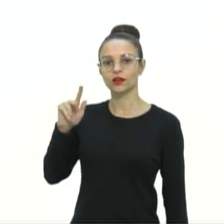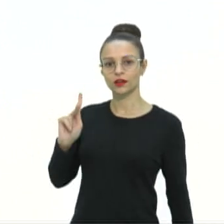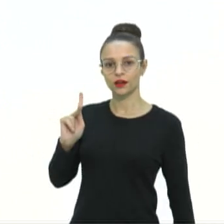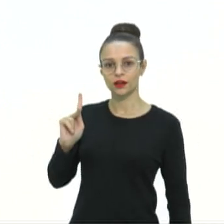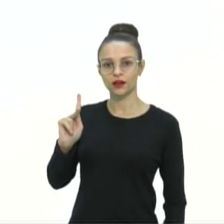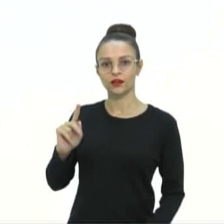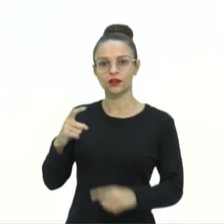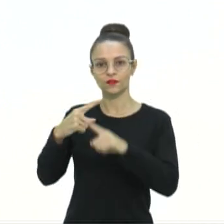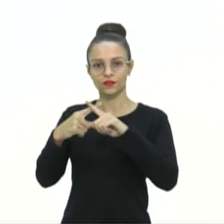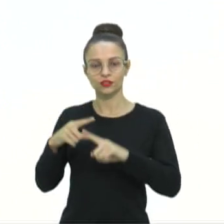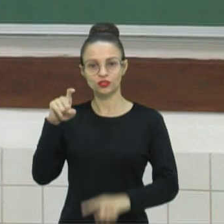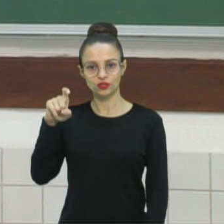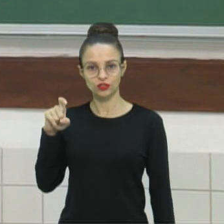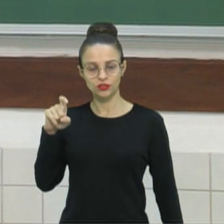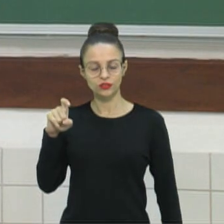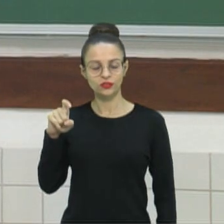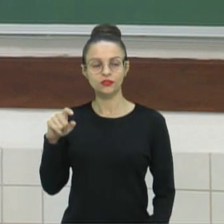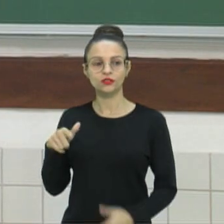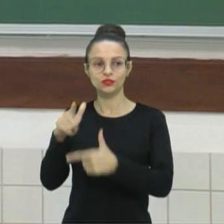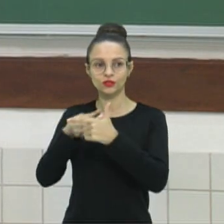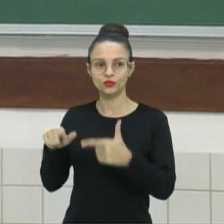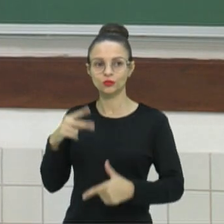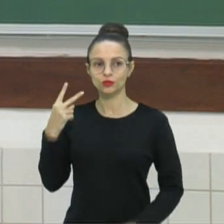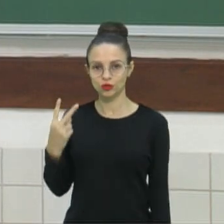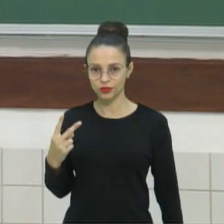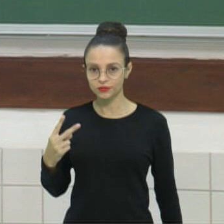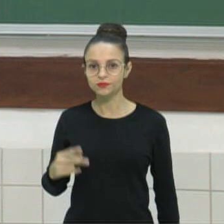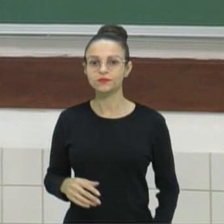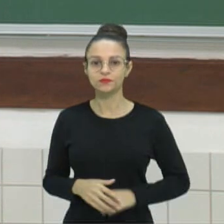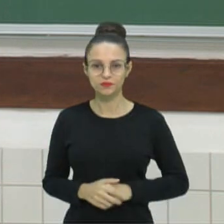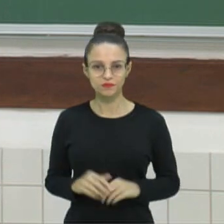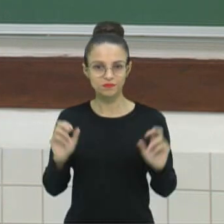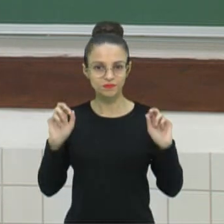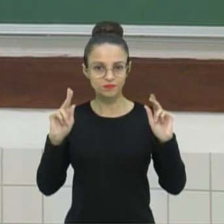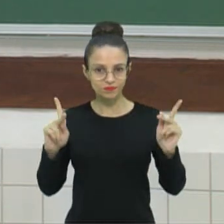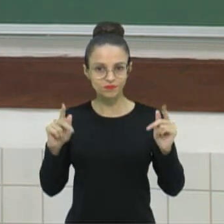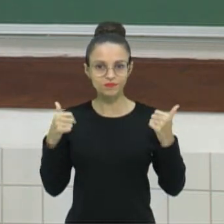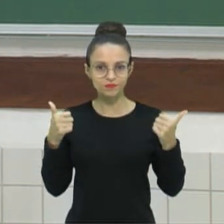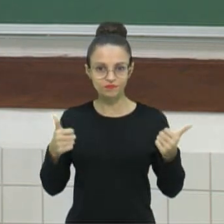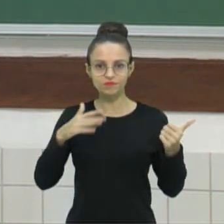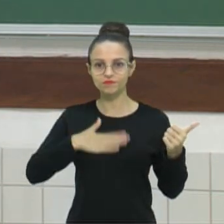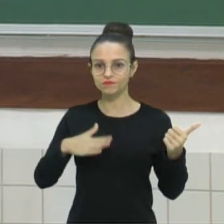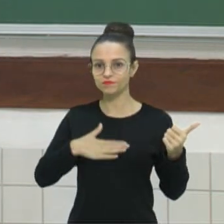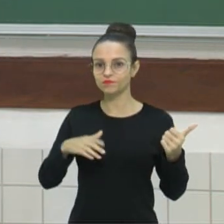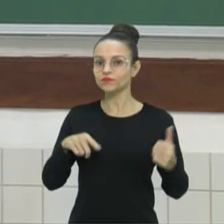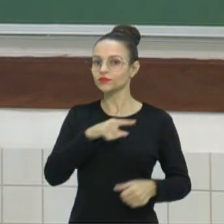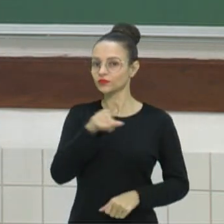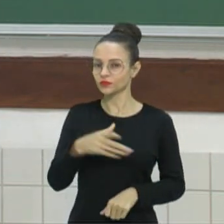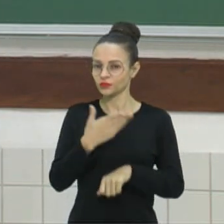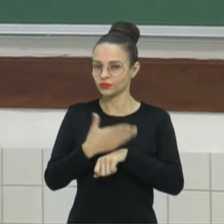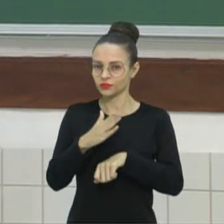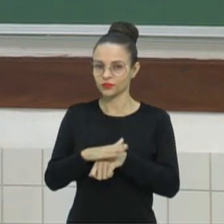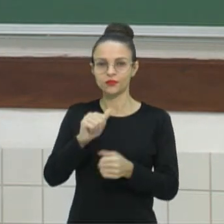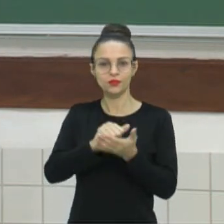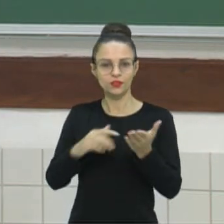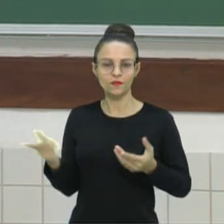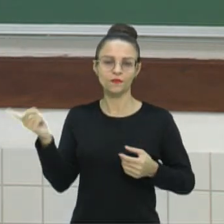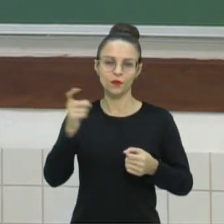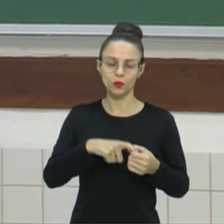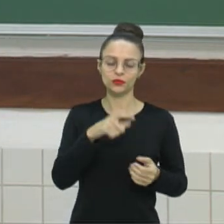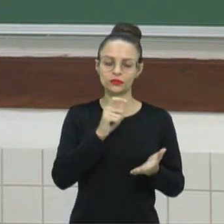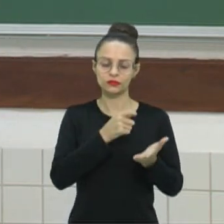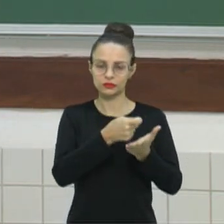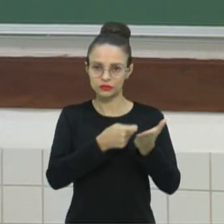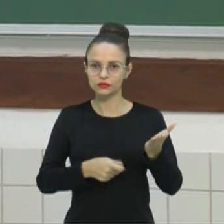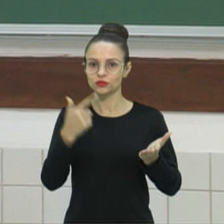KX² sobre 2. Ok? Tranquilo, meus queridos? Refaça o exercício, que é muito importante vocês fazerem